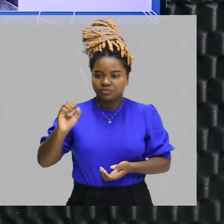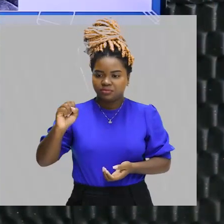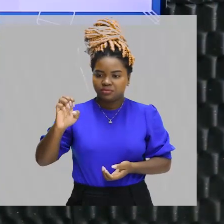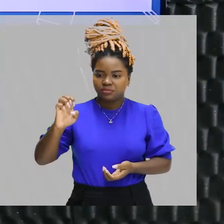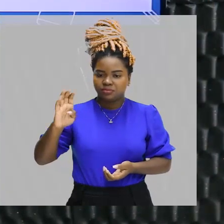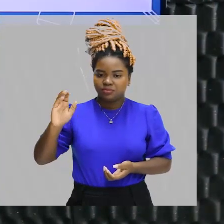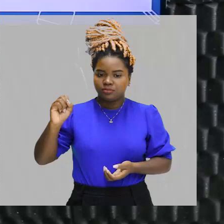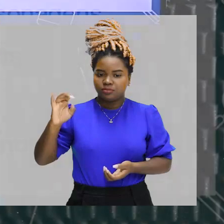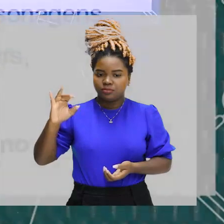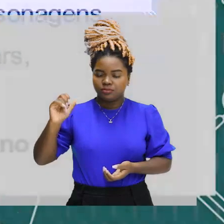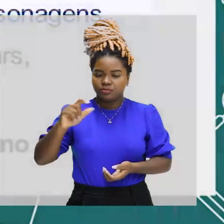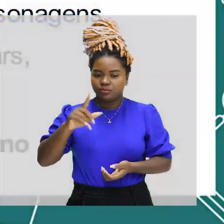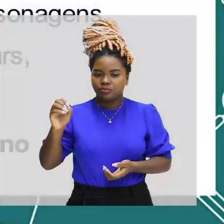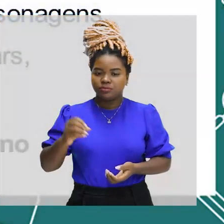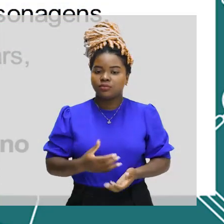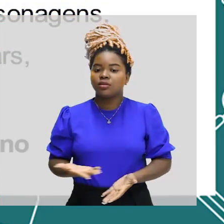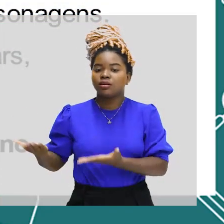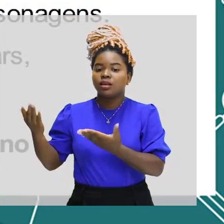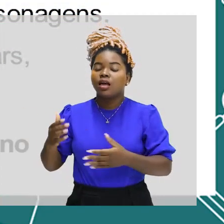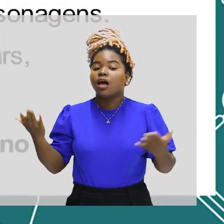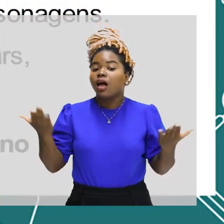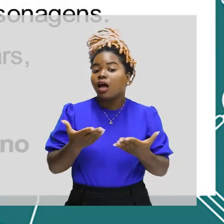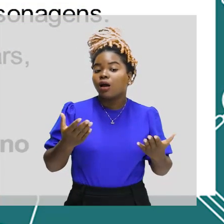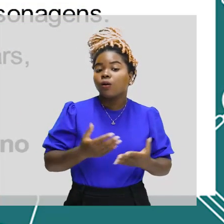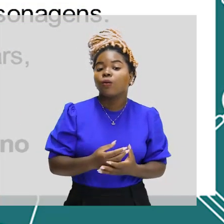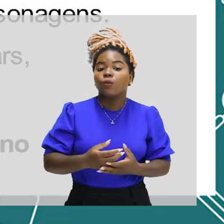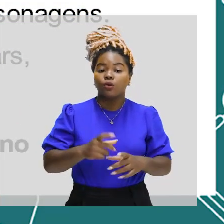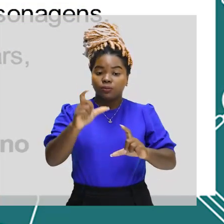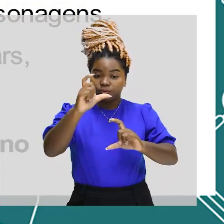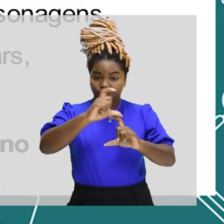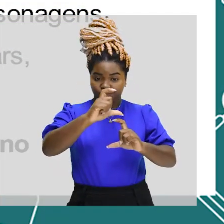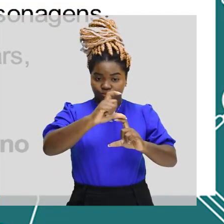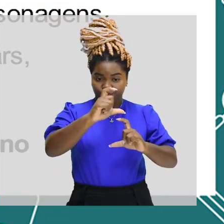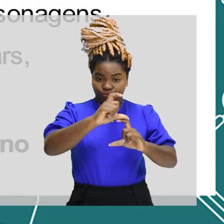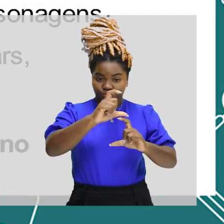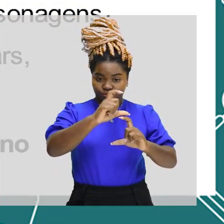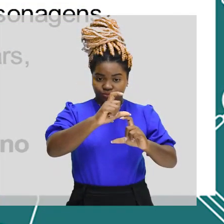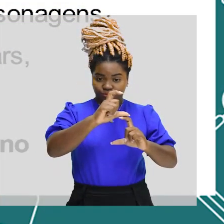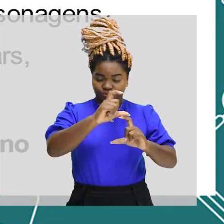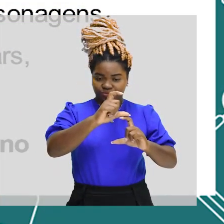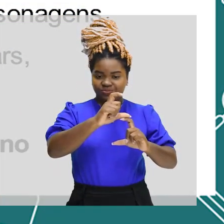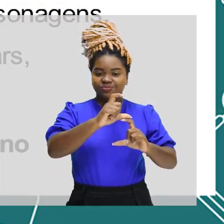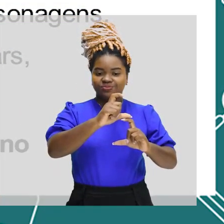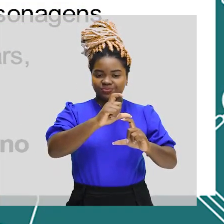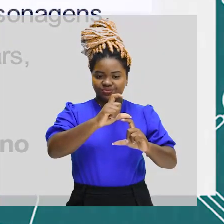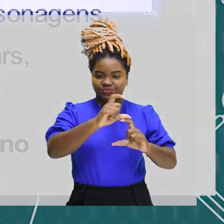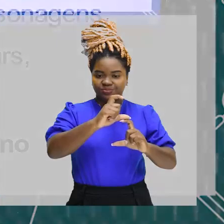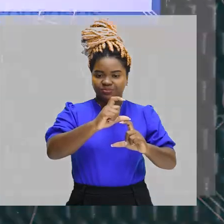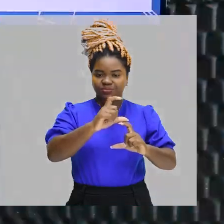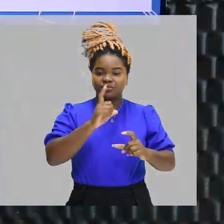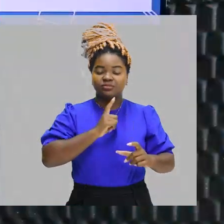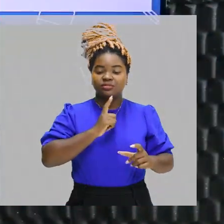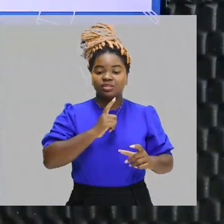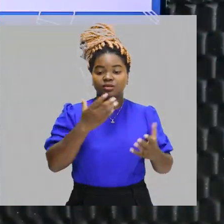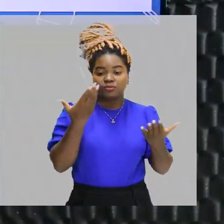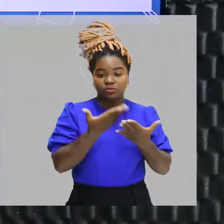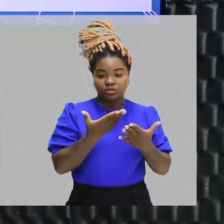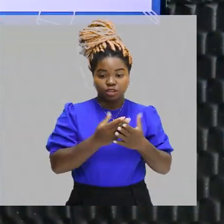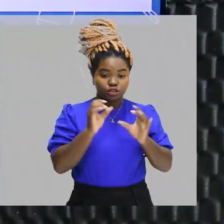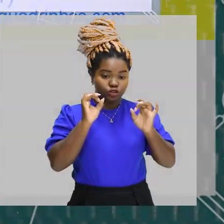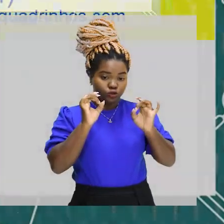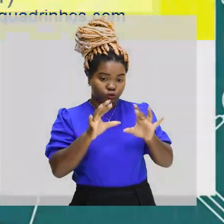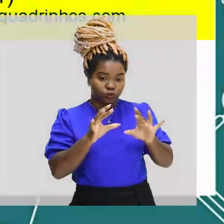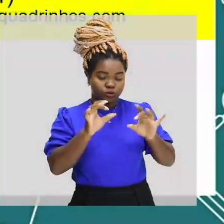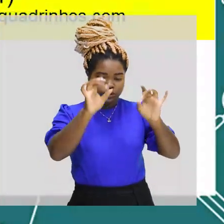Sebastião Salgado. Histórias em quadrinhos. Nós já temos uma aula só sobre isso aqui, e aí eu vou ser mais rápido nessa situação, por